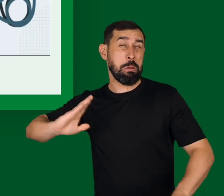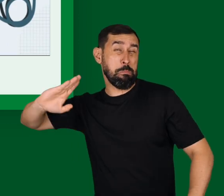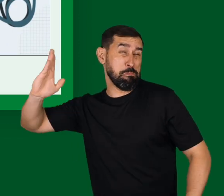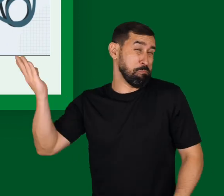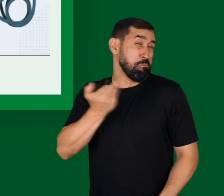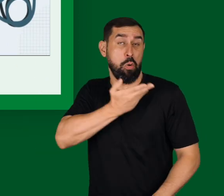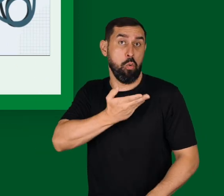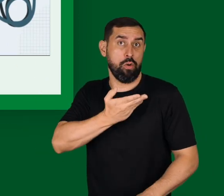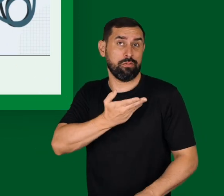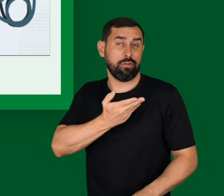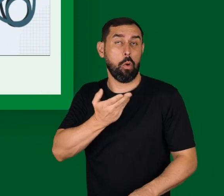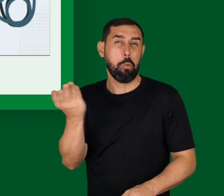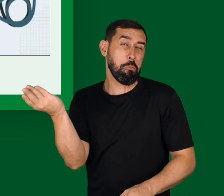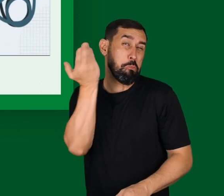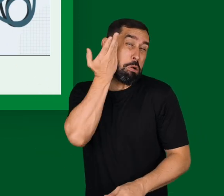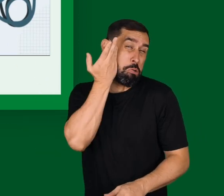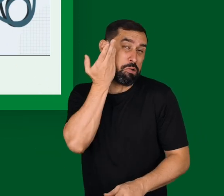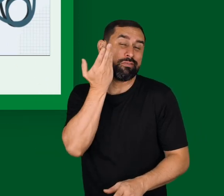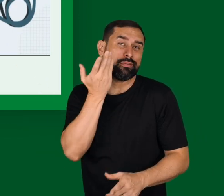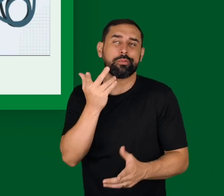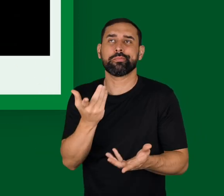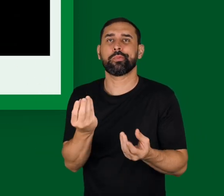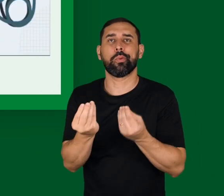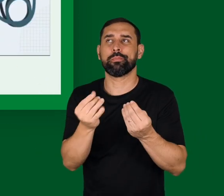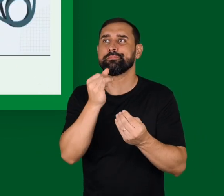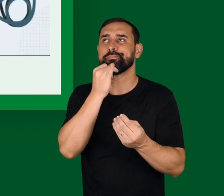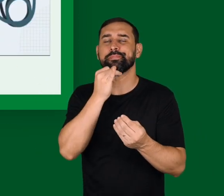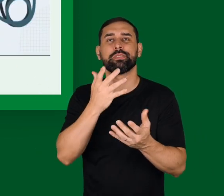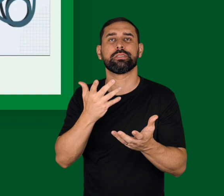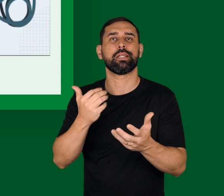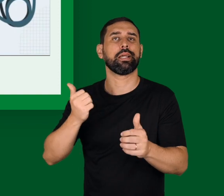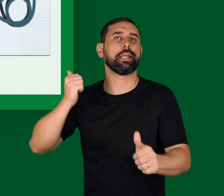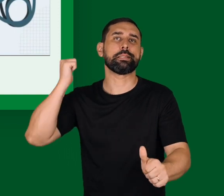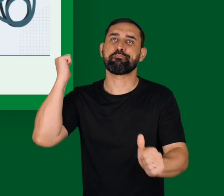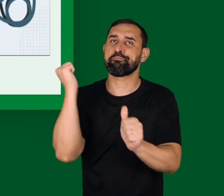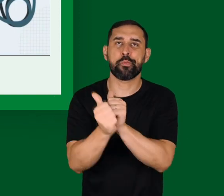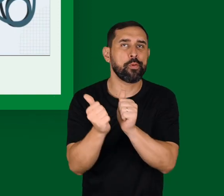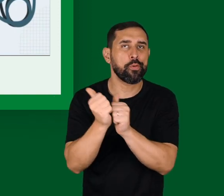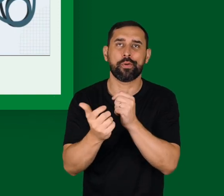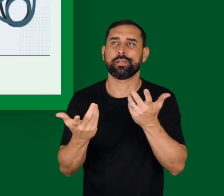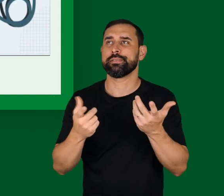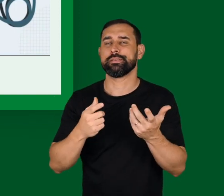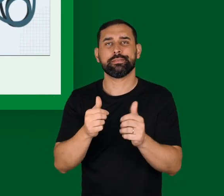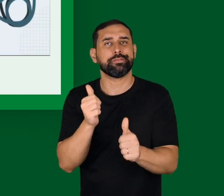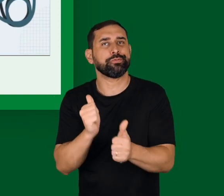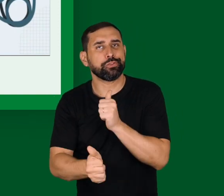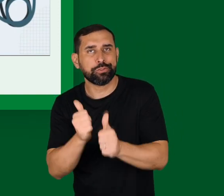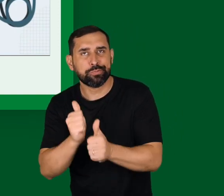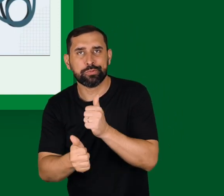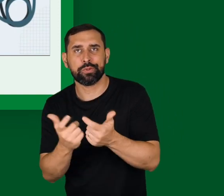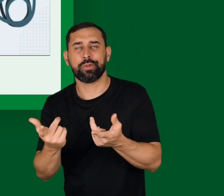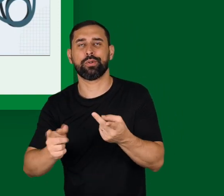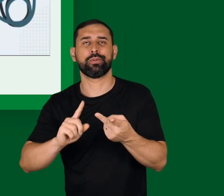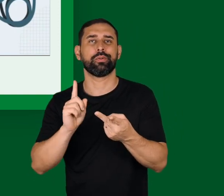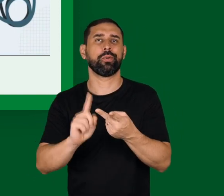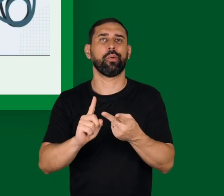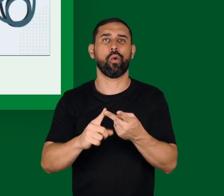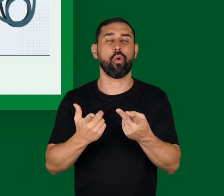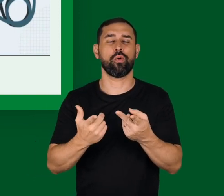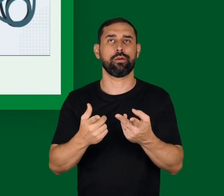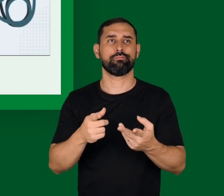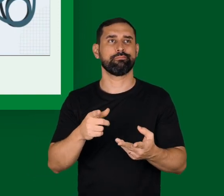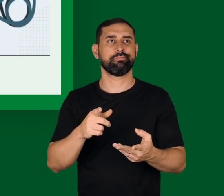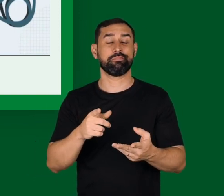isso estão principalmente relacionadas aos traumas causados por esporte, que aí a gente pode ter, no caso do